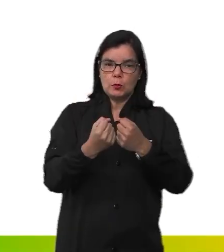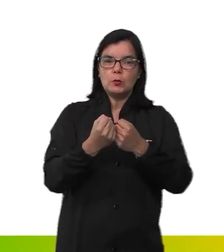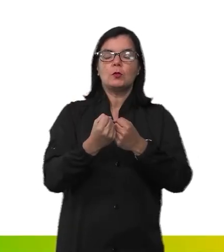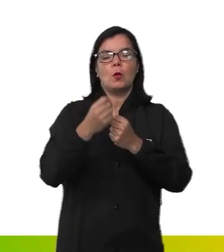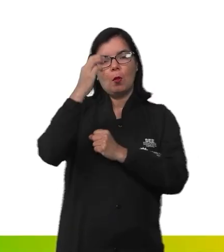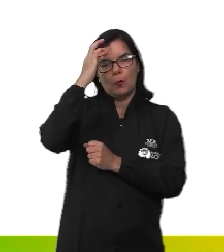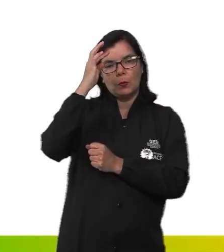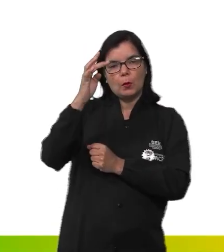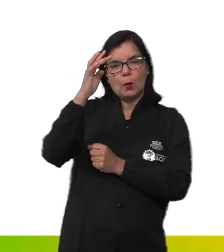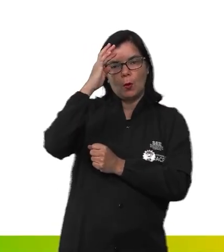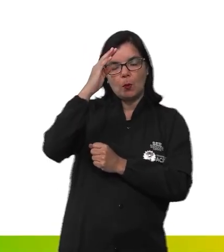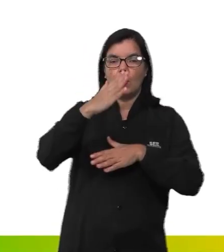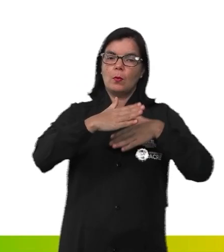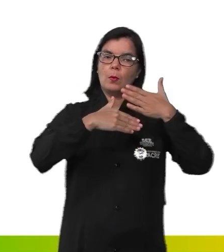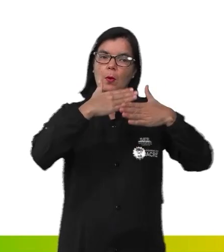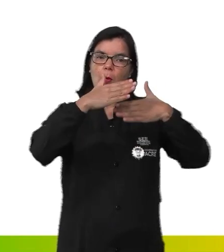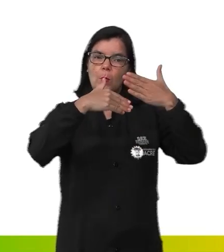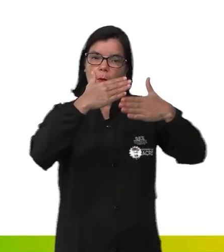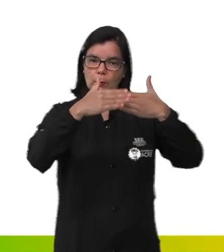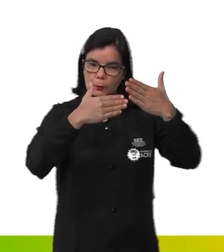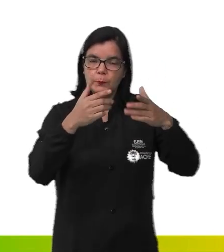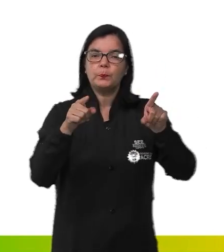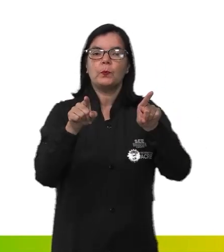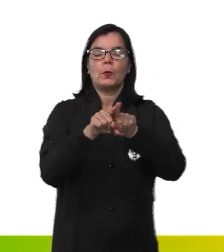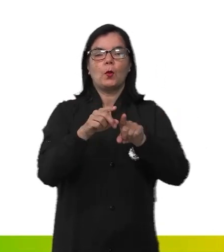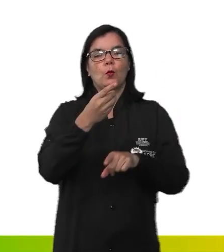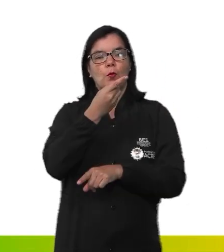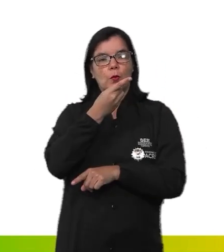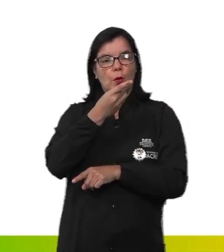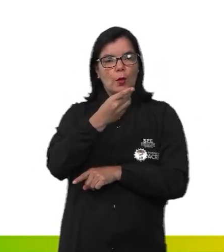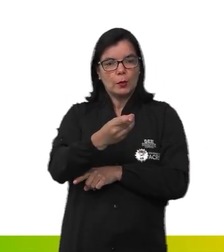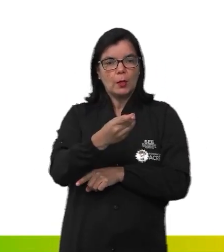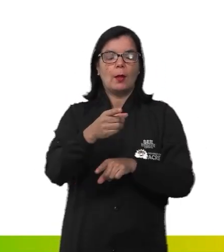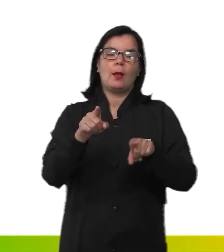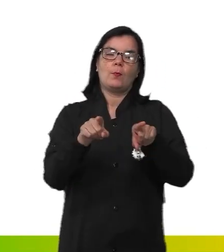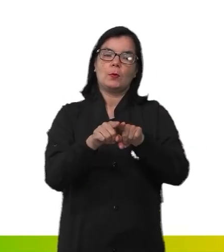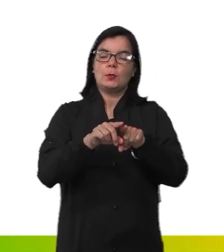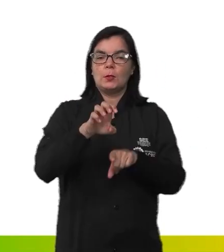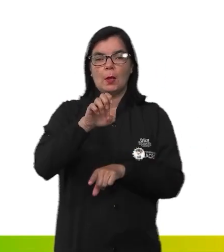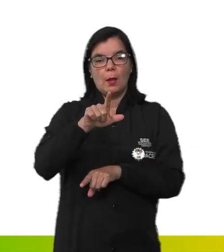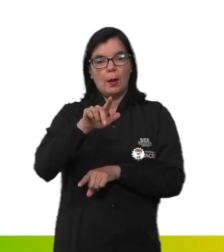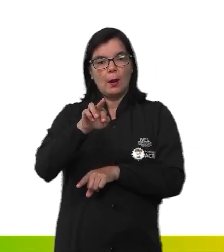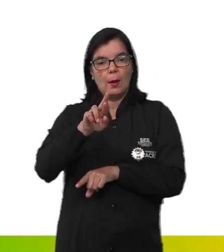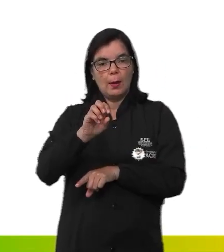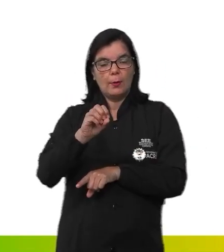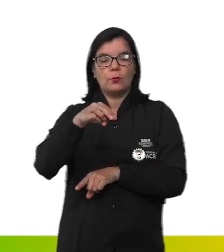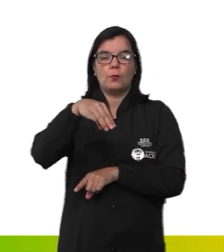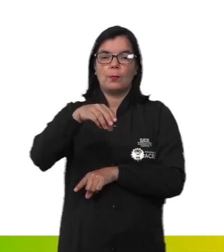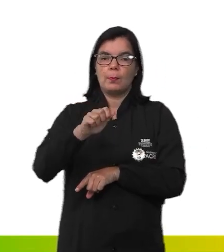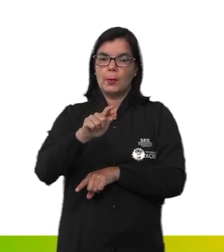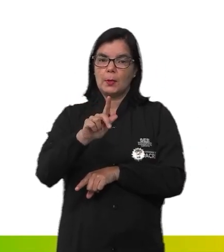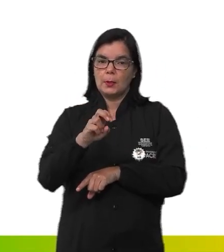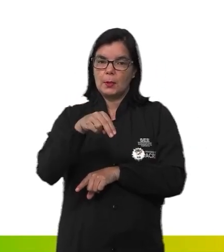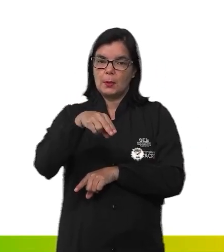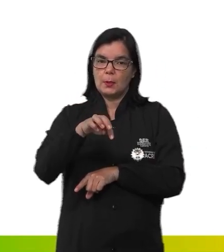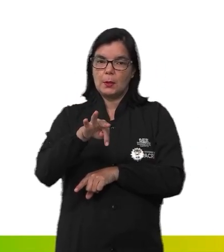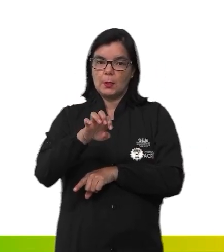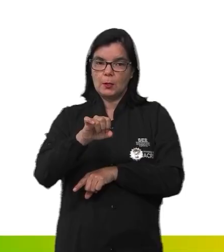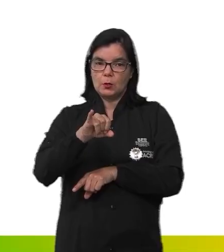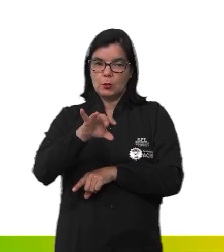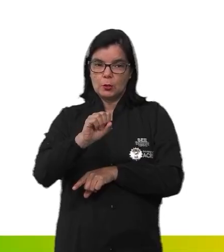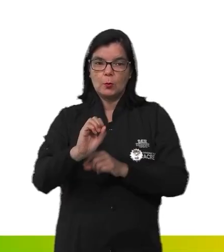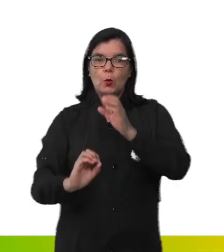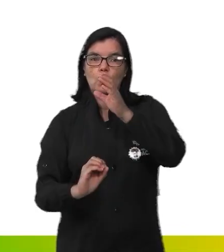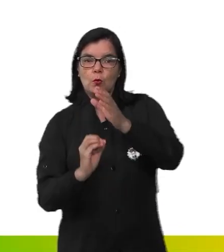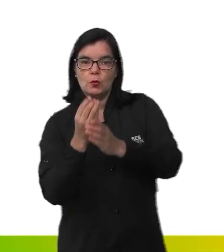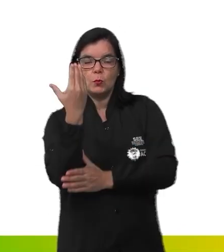grandes teorias, temos a evolução com Charles Darwin, termodinâmica, eletromagnetismo, tá? Temos aqui o nascimento